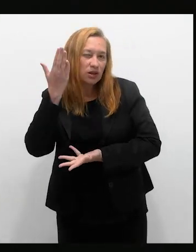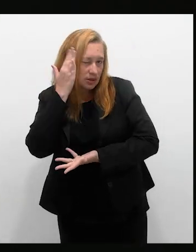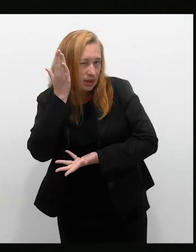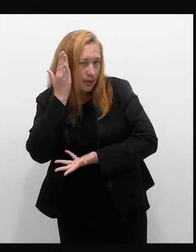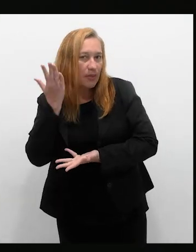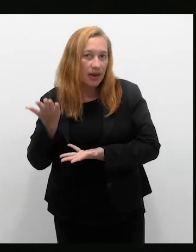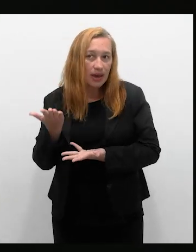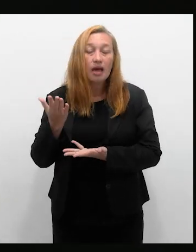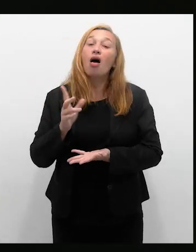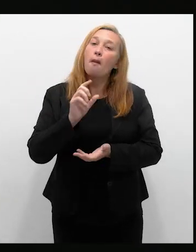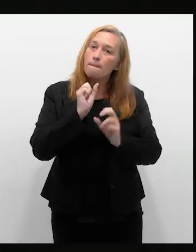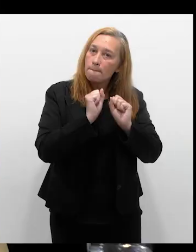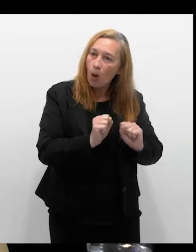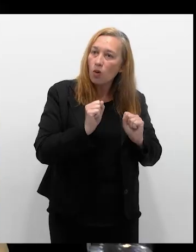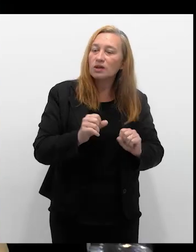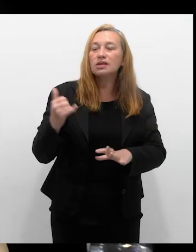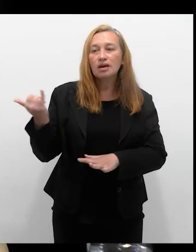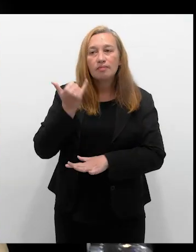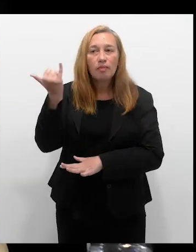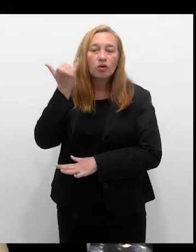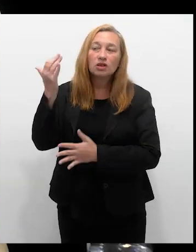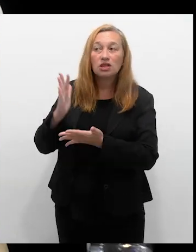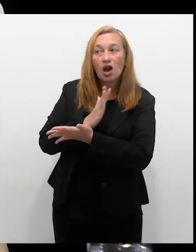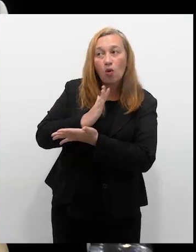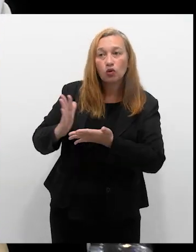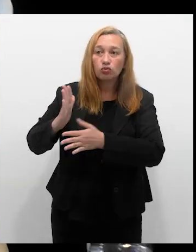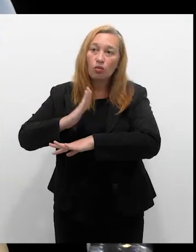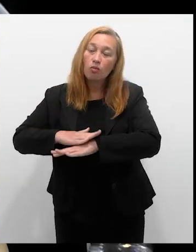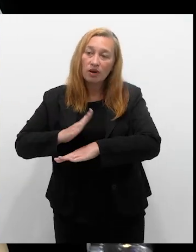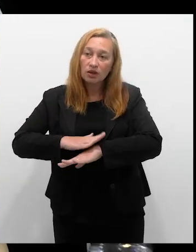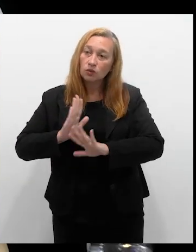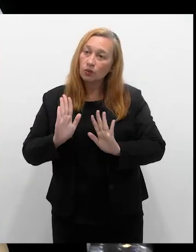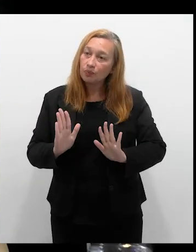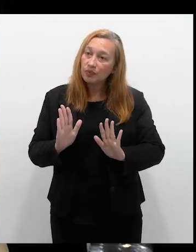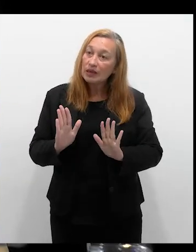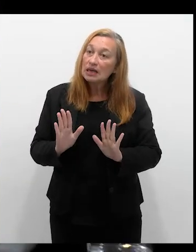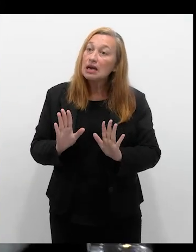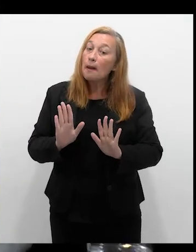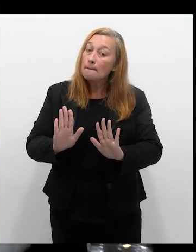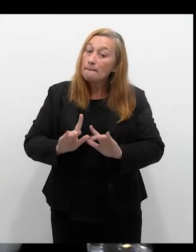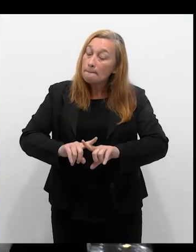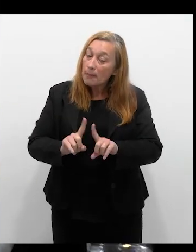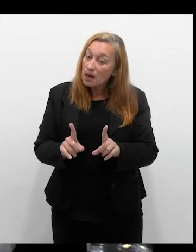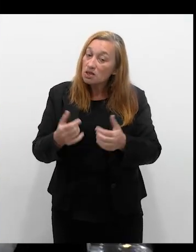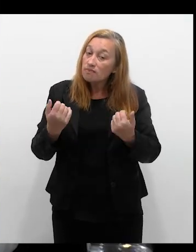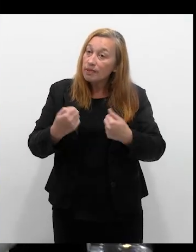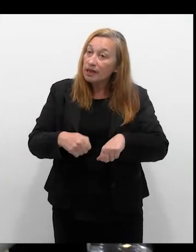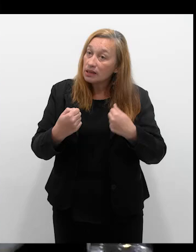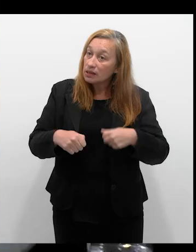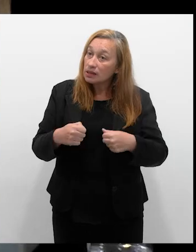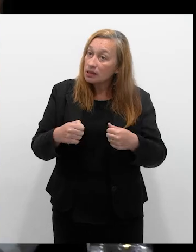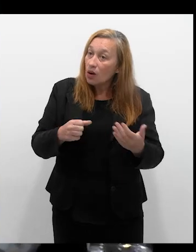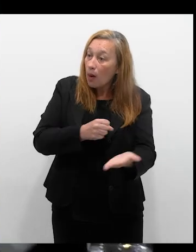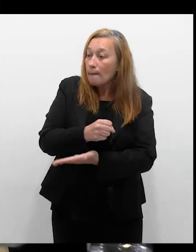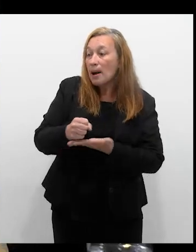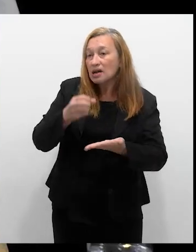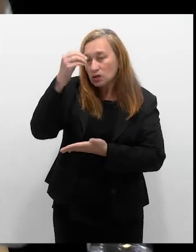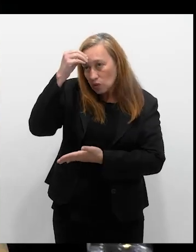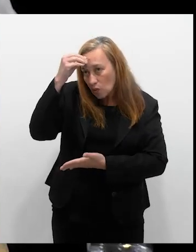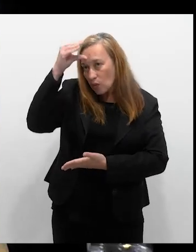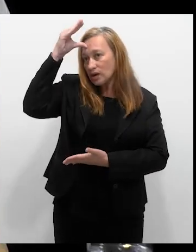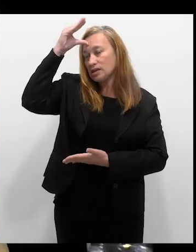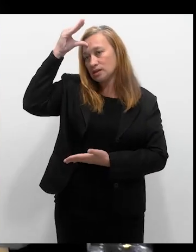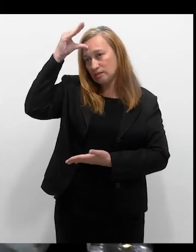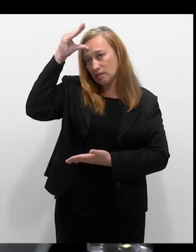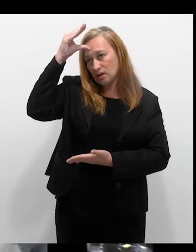disso? Pode ser muito importante em muitos casos, desde que isso venha junto com uma base de